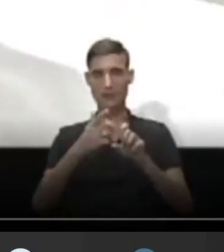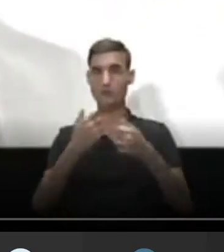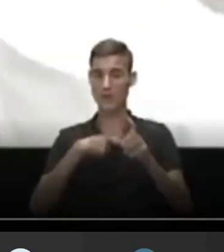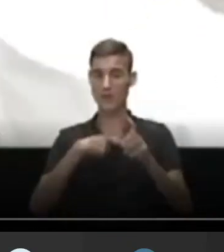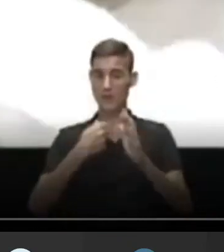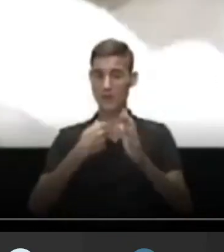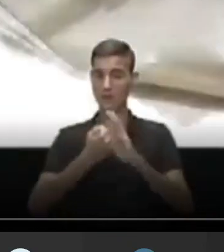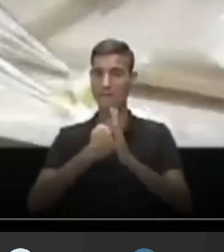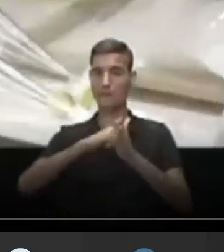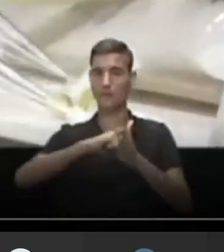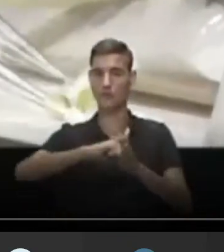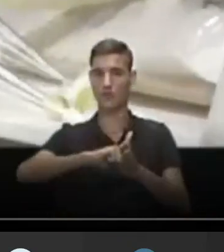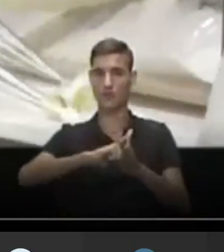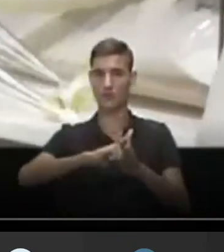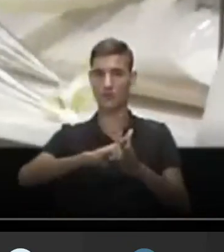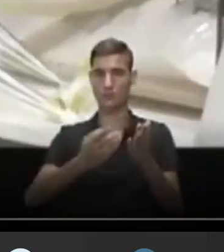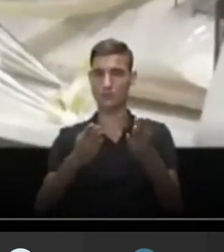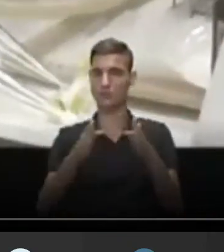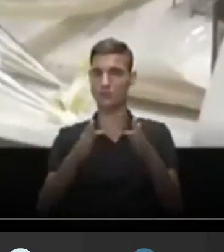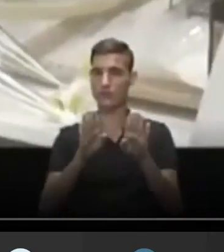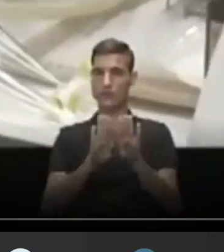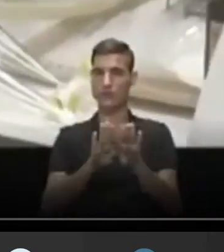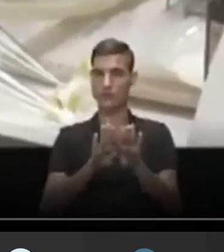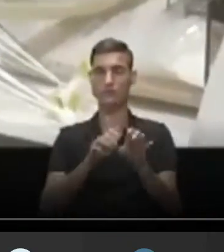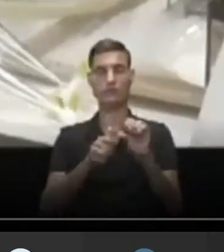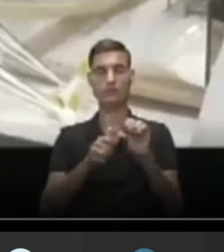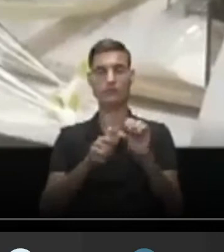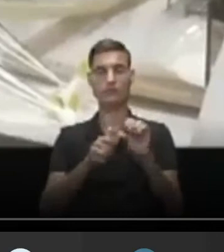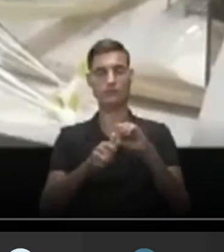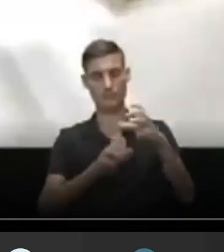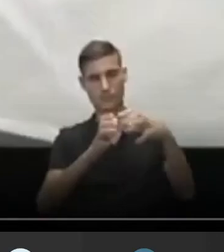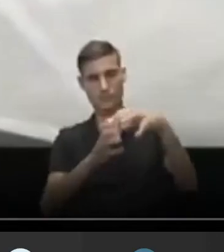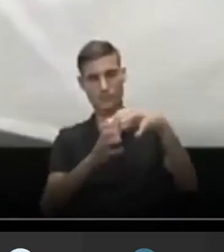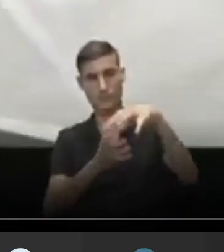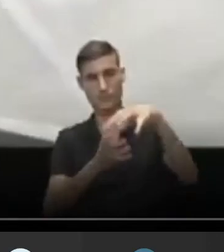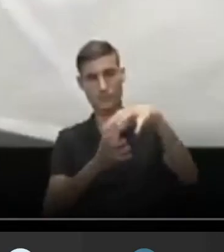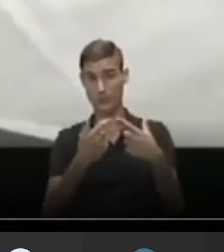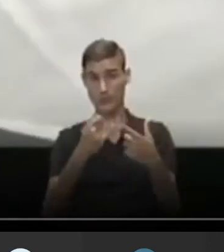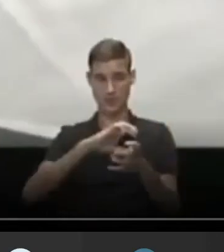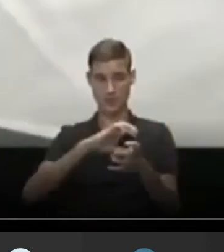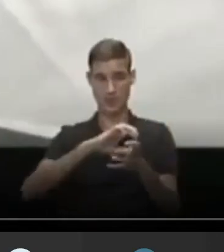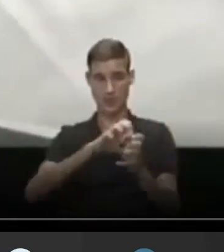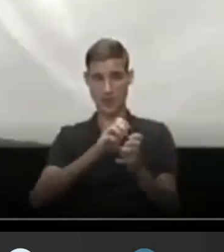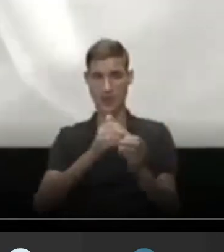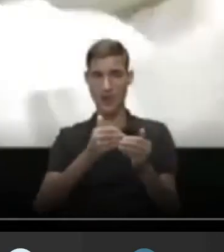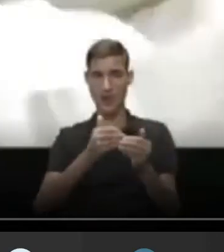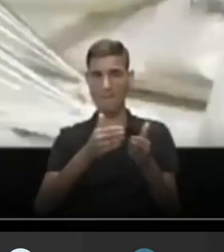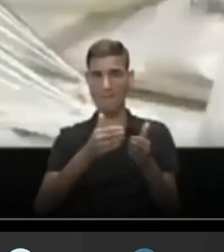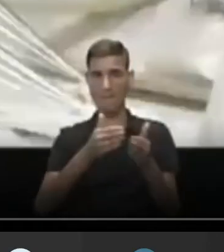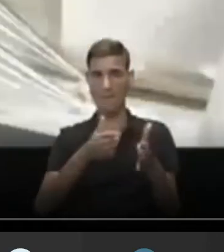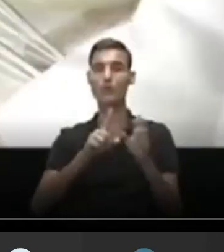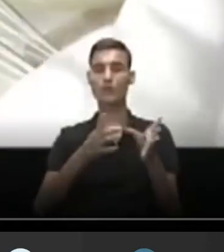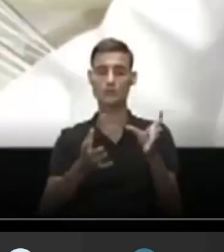Faz o mesmo processo, depois coloca o funil na garra novamente. E a partir daí a gente